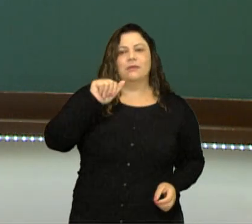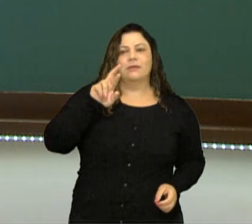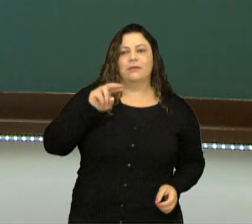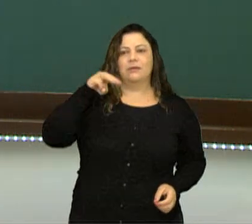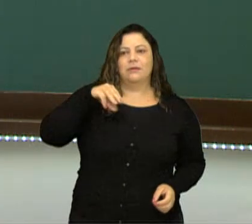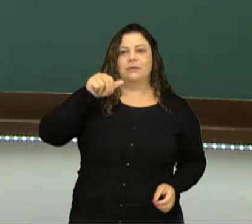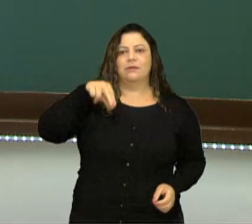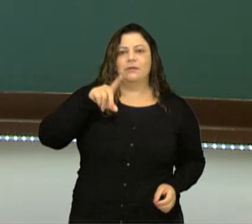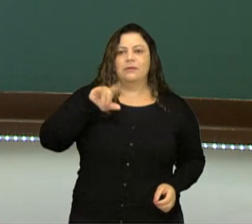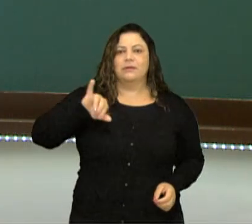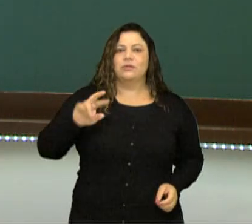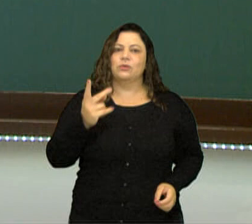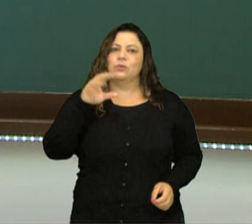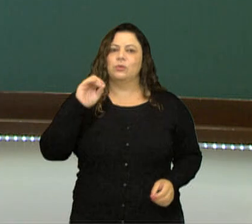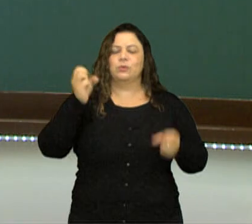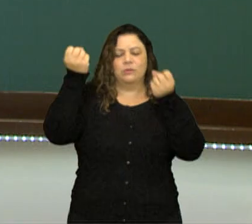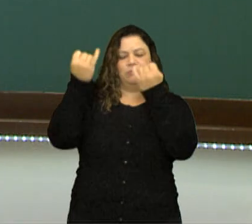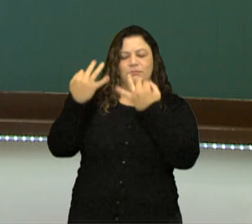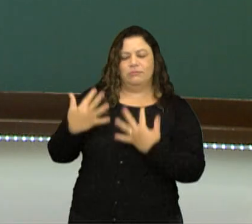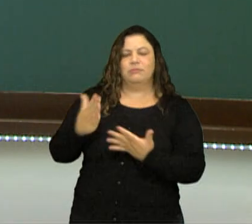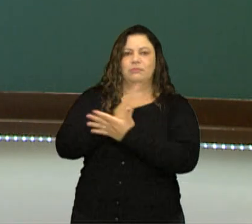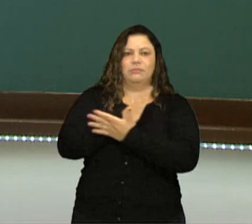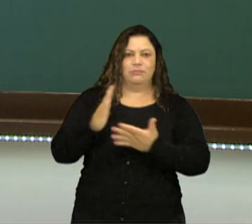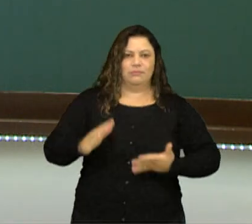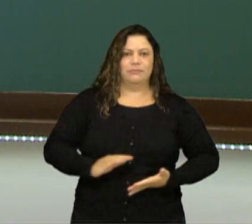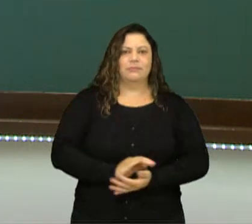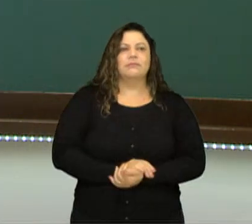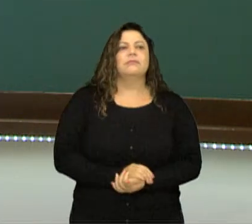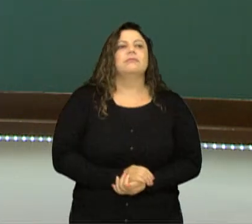algo a respeito da primeira informação.